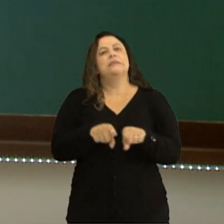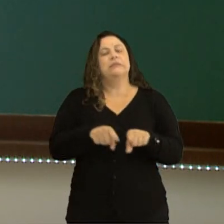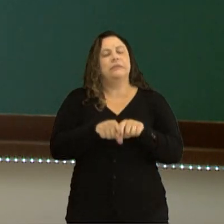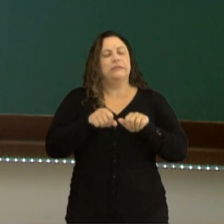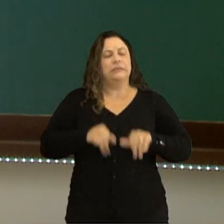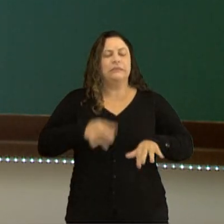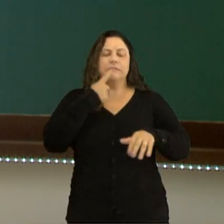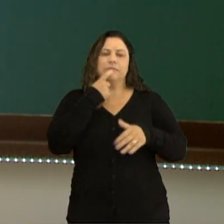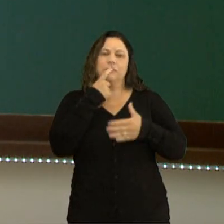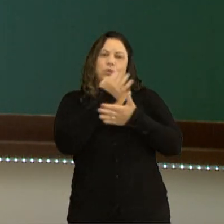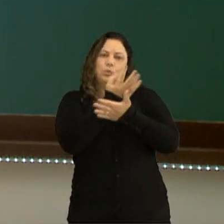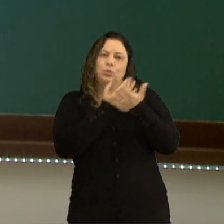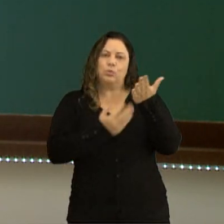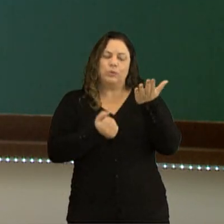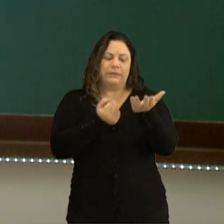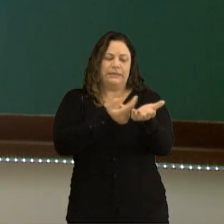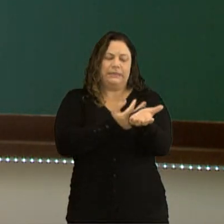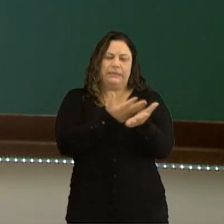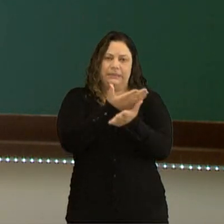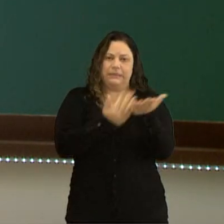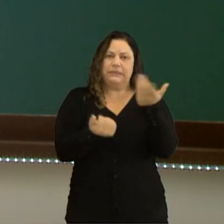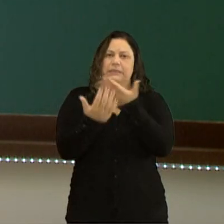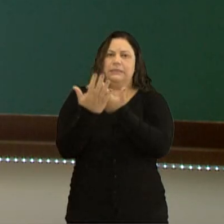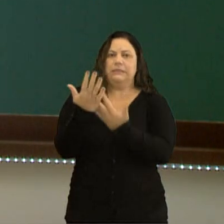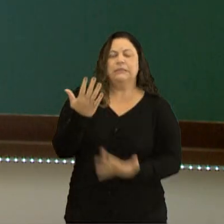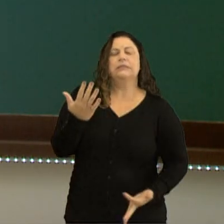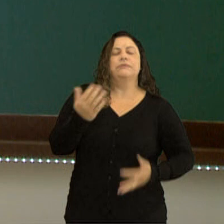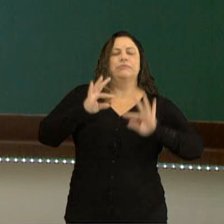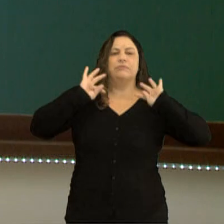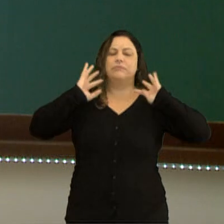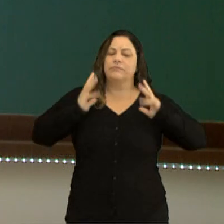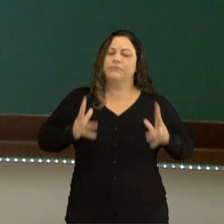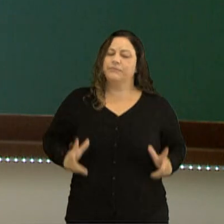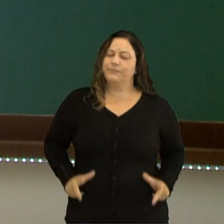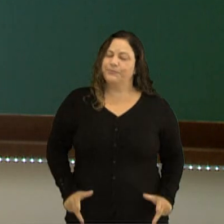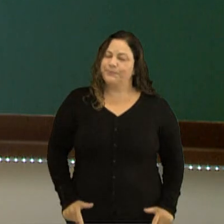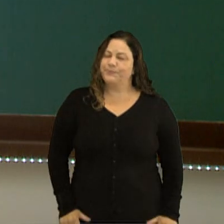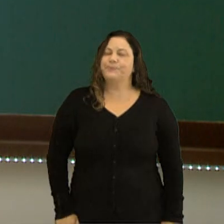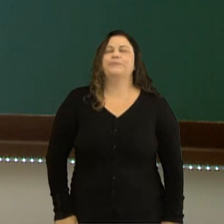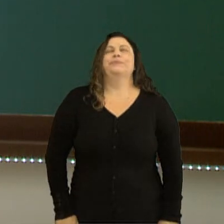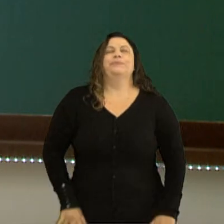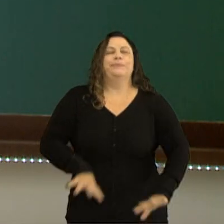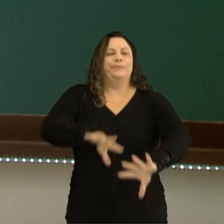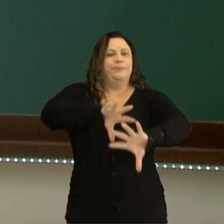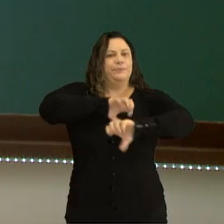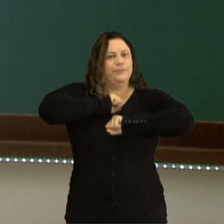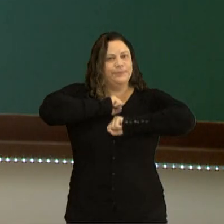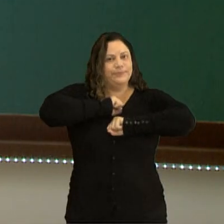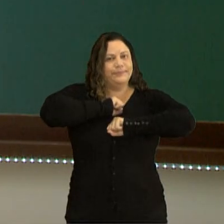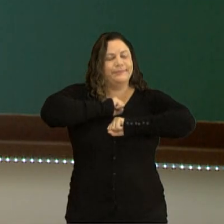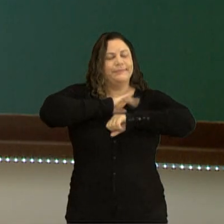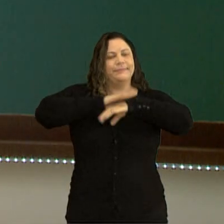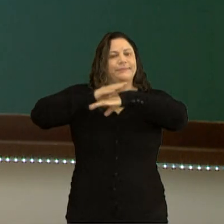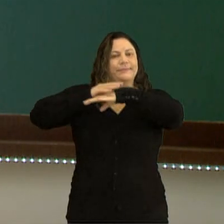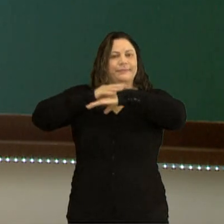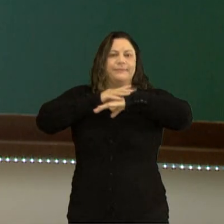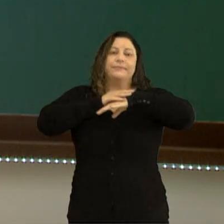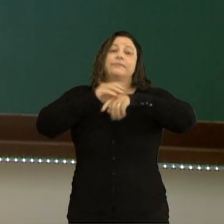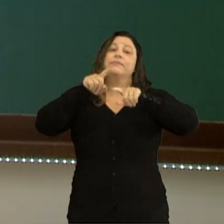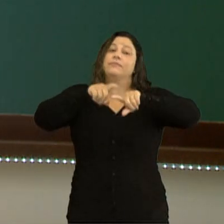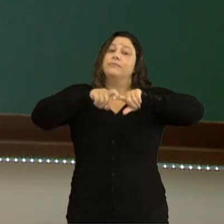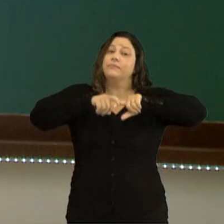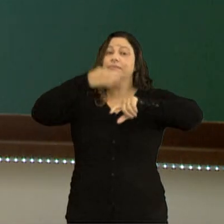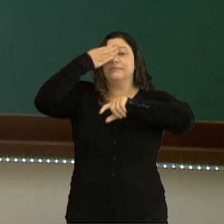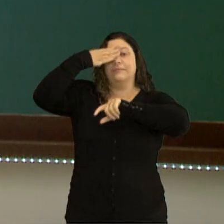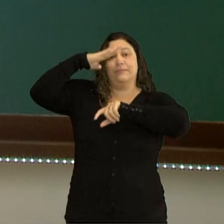sanguínea. Uma vez na corrente sanguínea, todo o nosso corpo, infelizmente, fica cometido pela doença. Por isso, a febre tifoide,